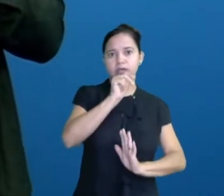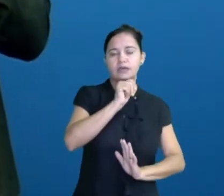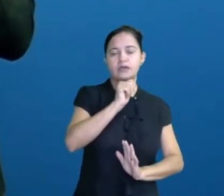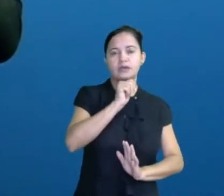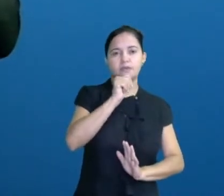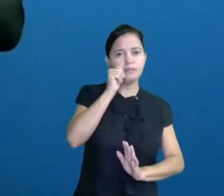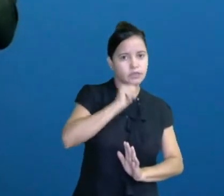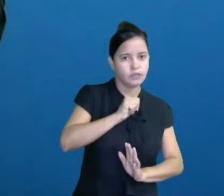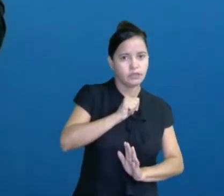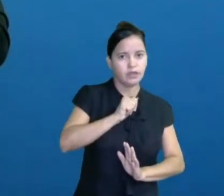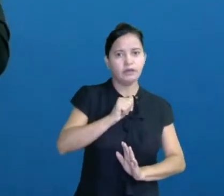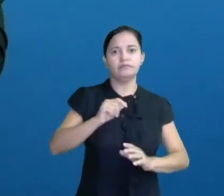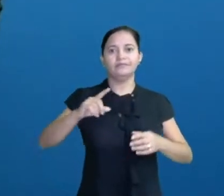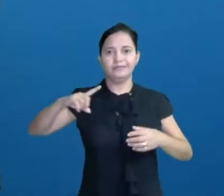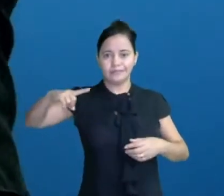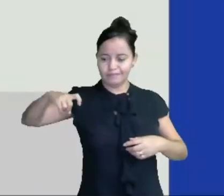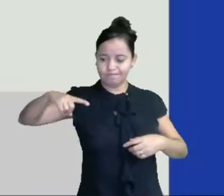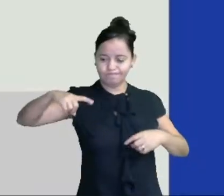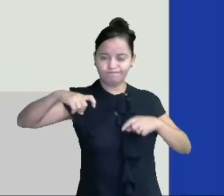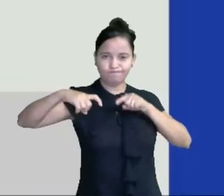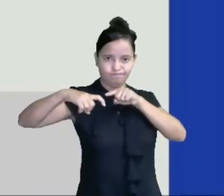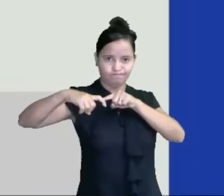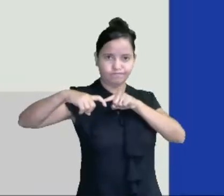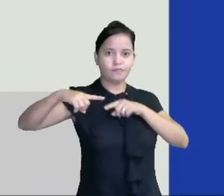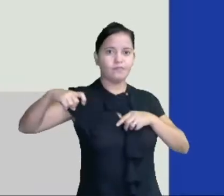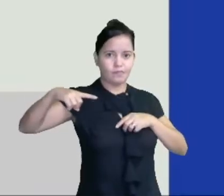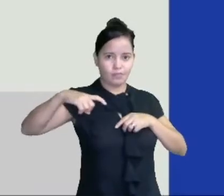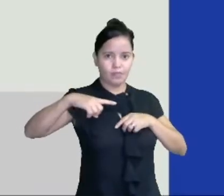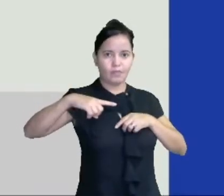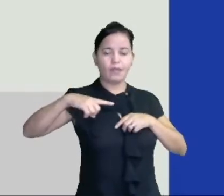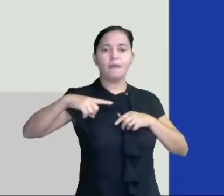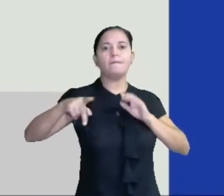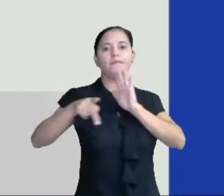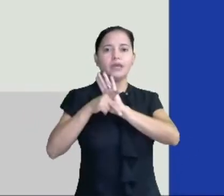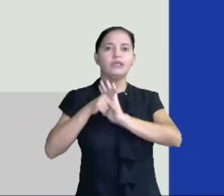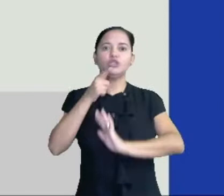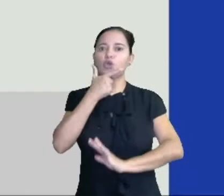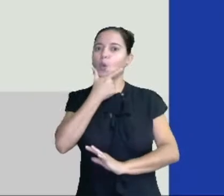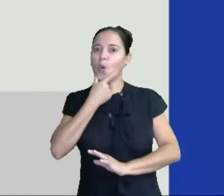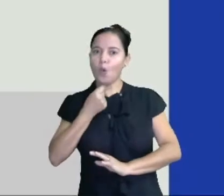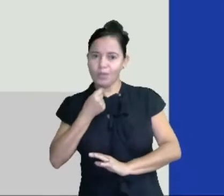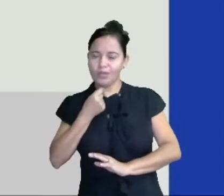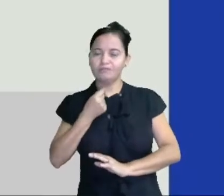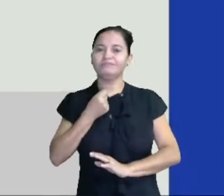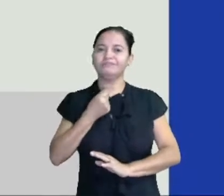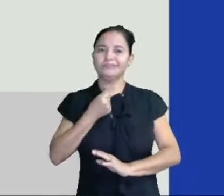informações são relevantes. Volta novamente para lá, produção. E aí, completa-se o desenvolvimento dos